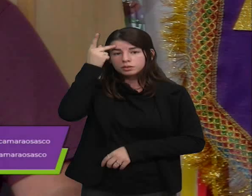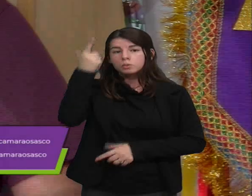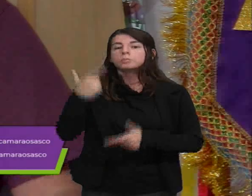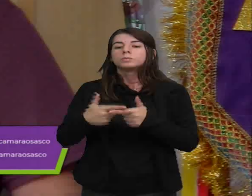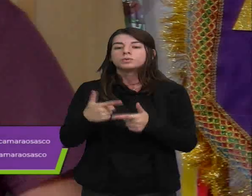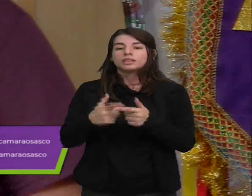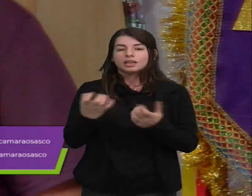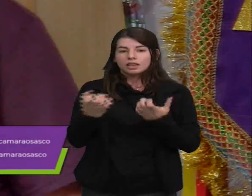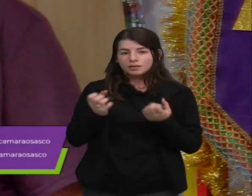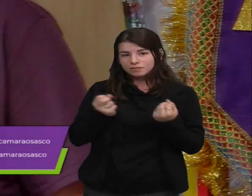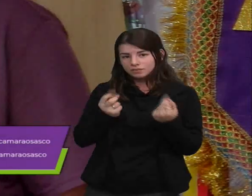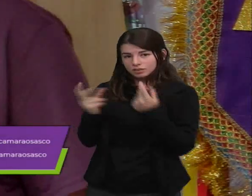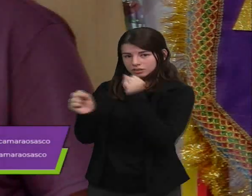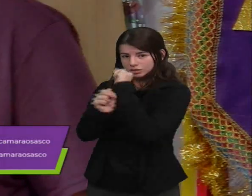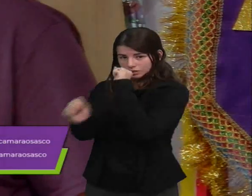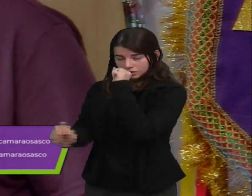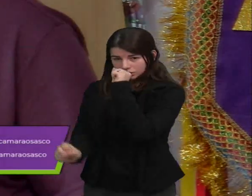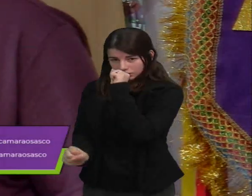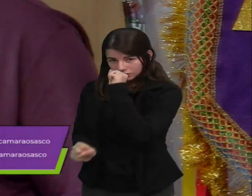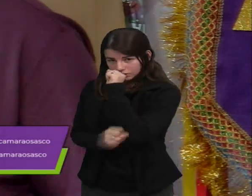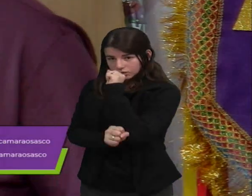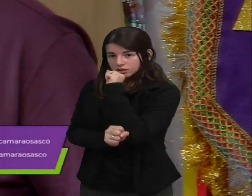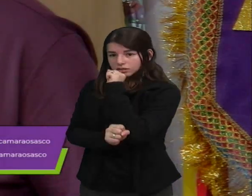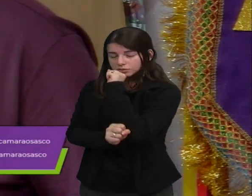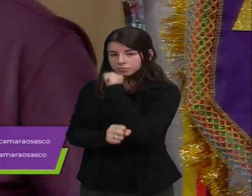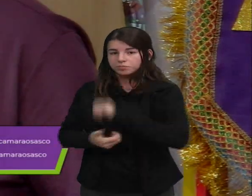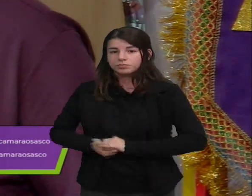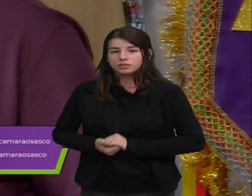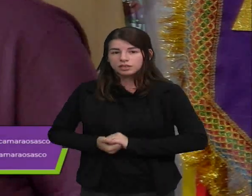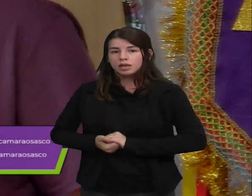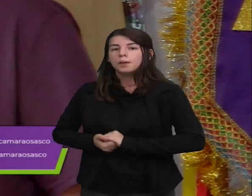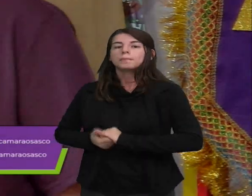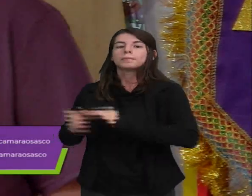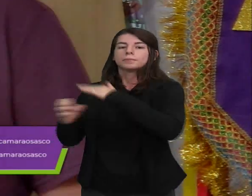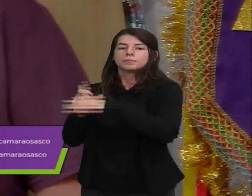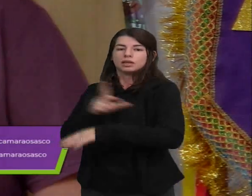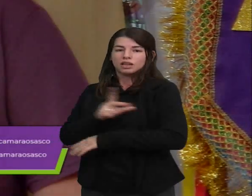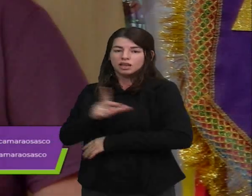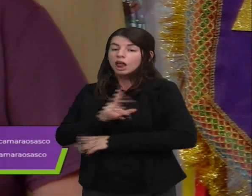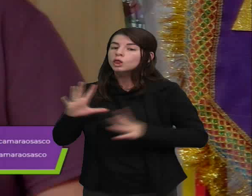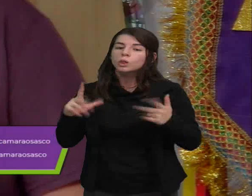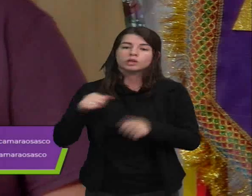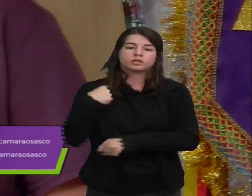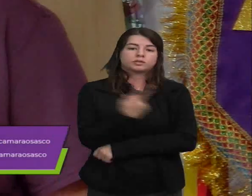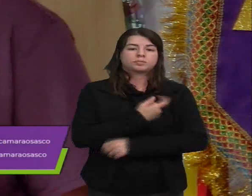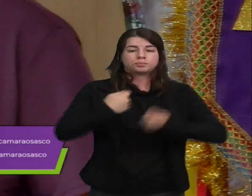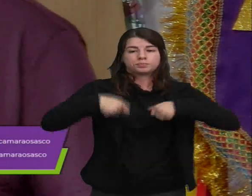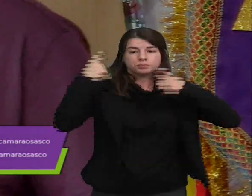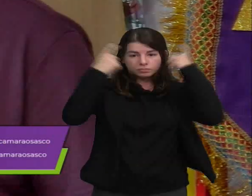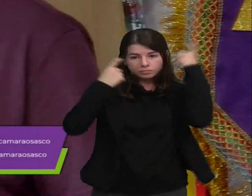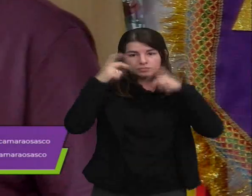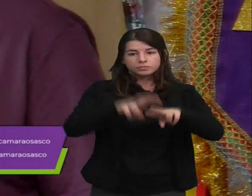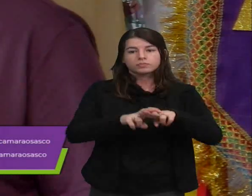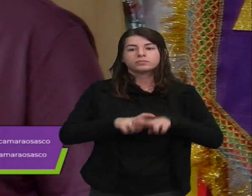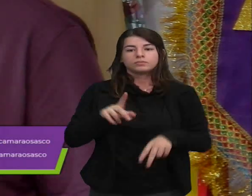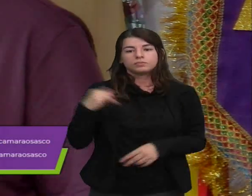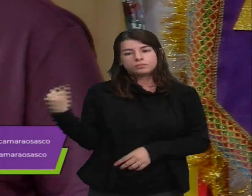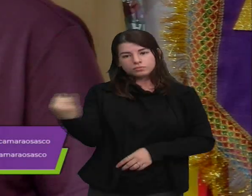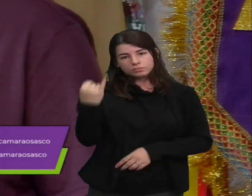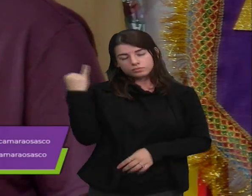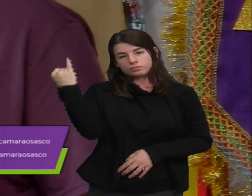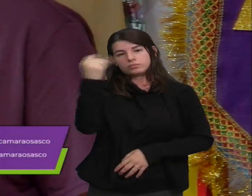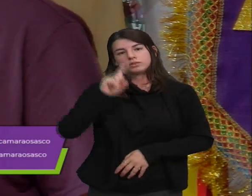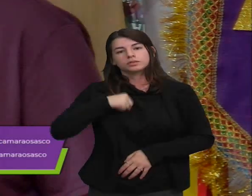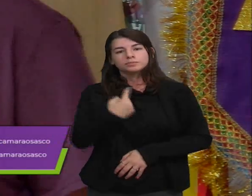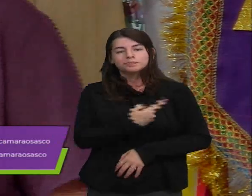privatização da Sabesp de todos esses serviços é um problema de toda essa população e por isso é necessário que a gente